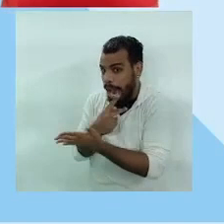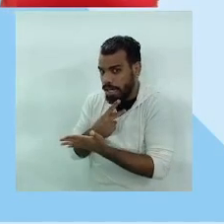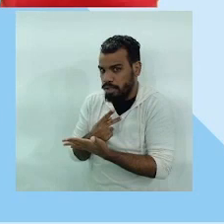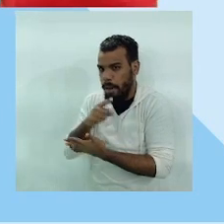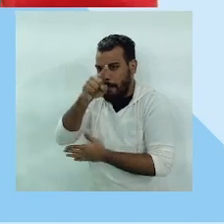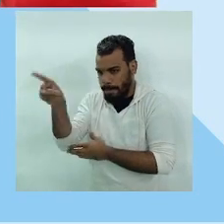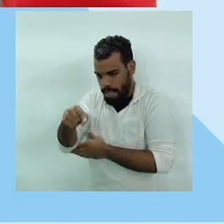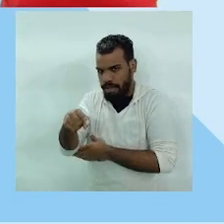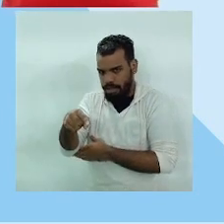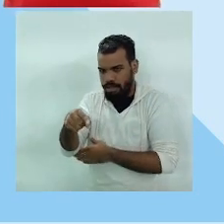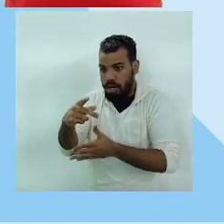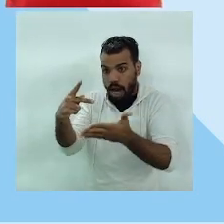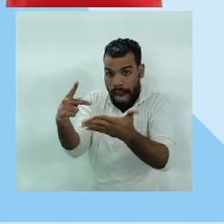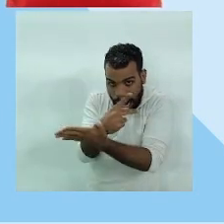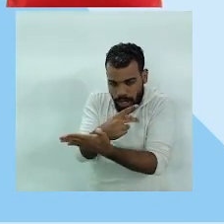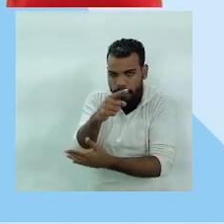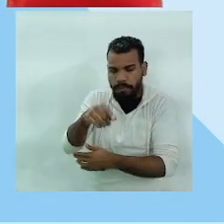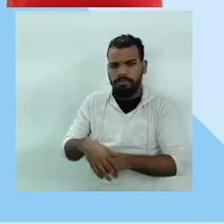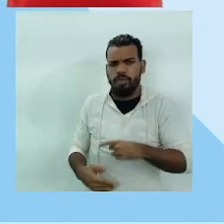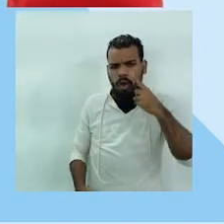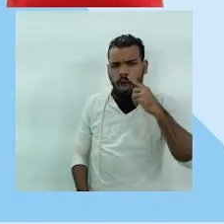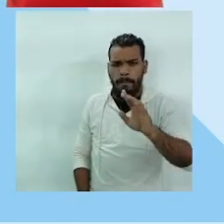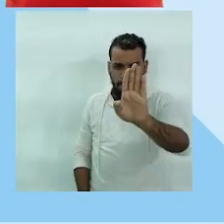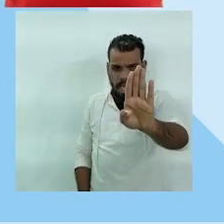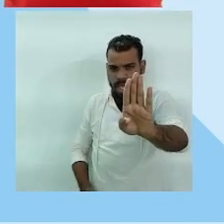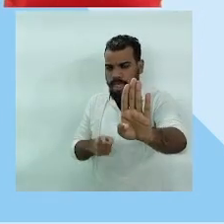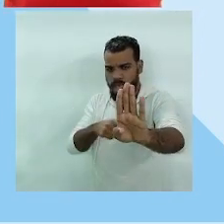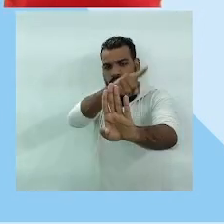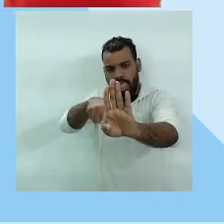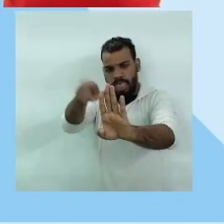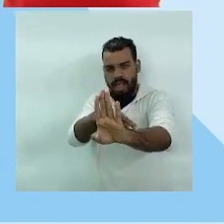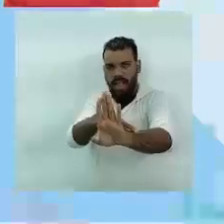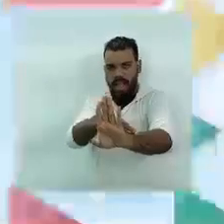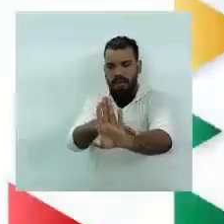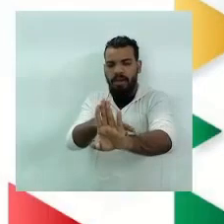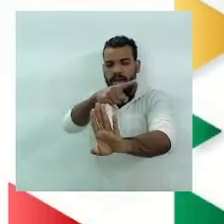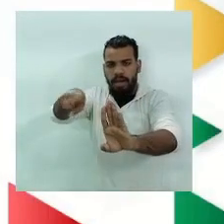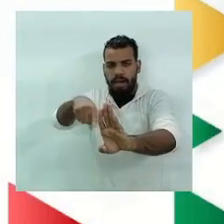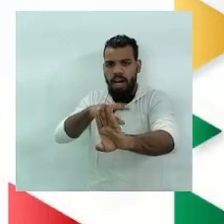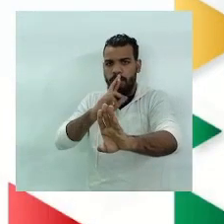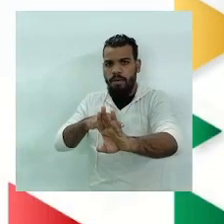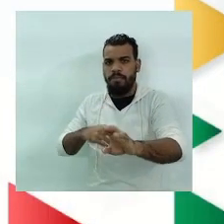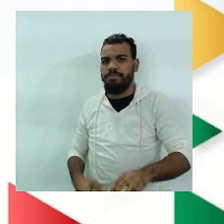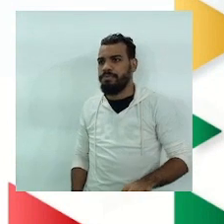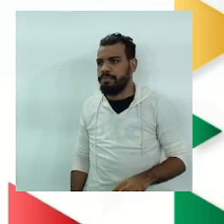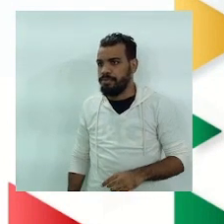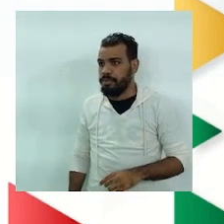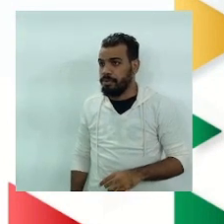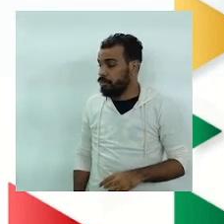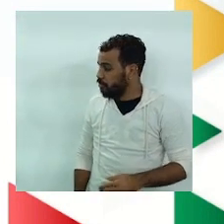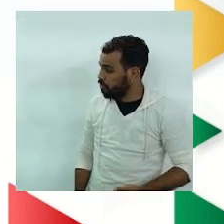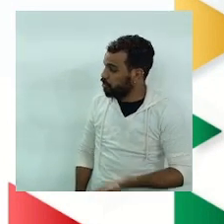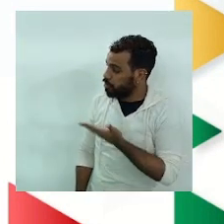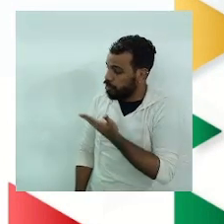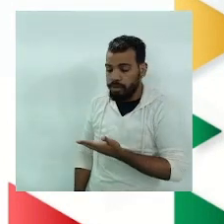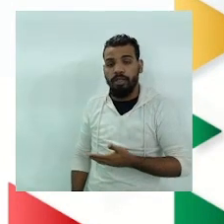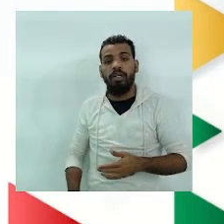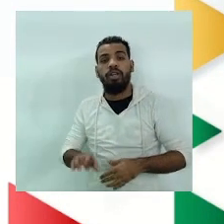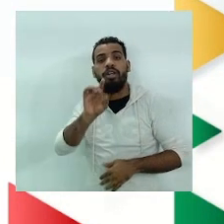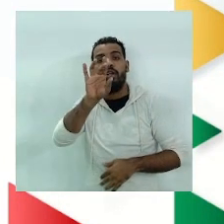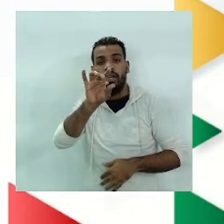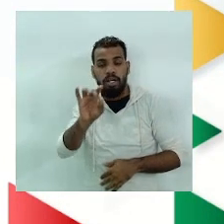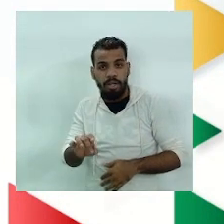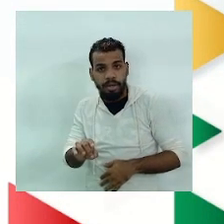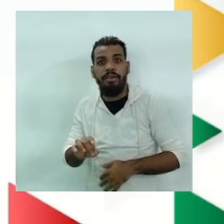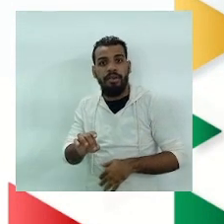nós observarmos, seria a letra B. Através dos fósseis, é possível observar claramente a evolução de cada espécie, pois